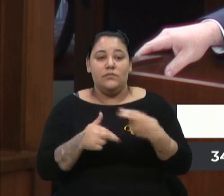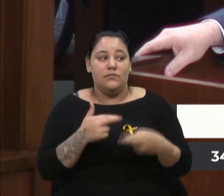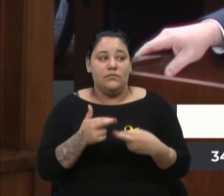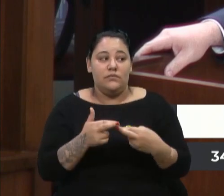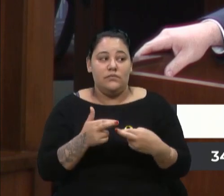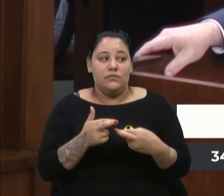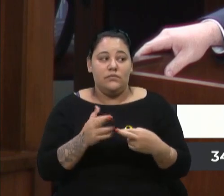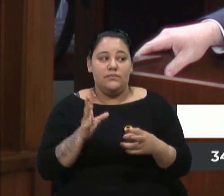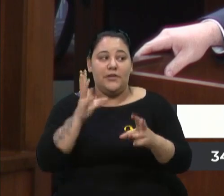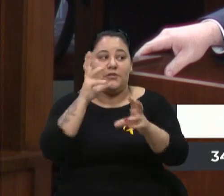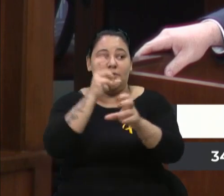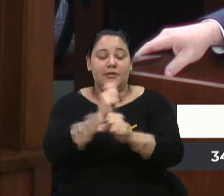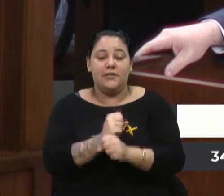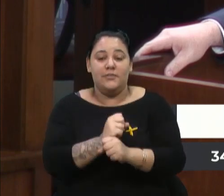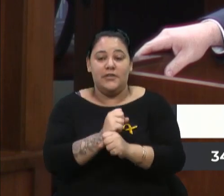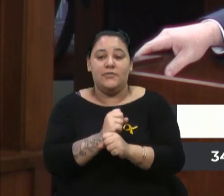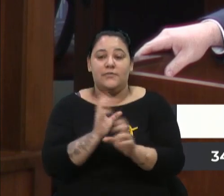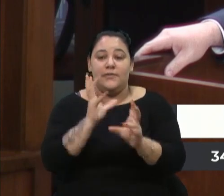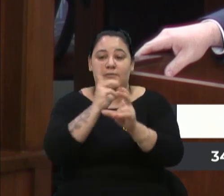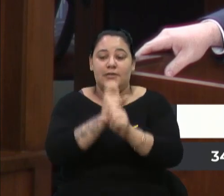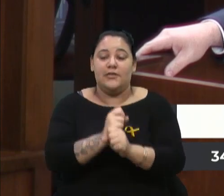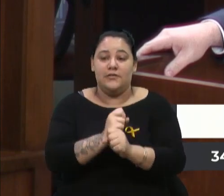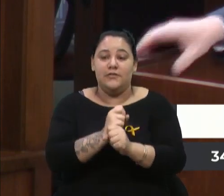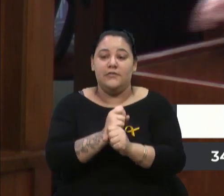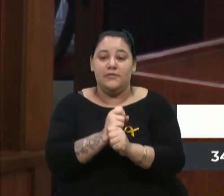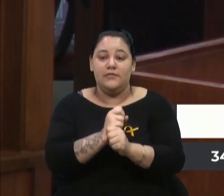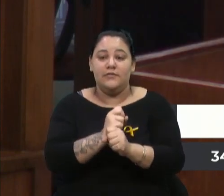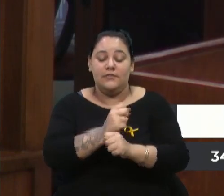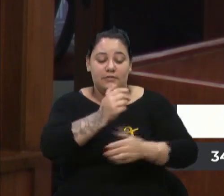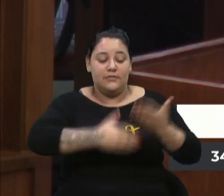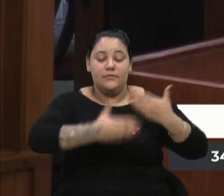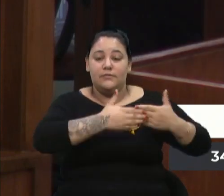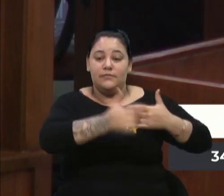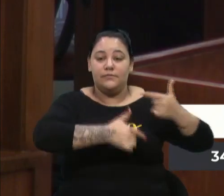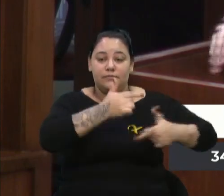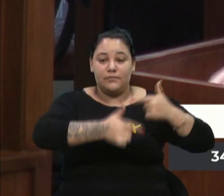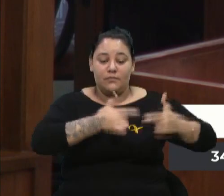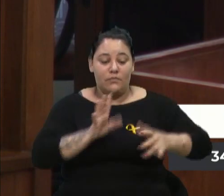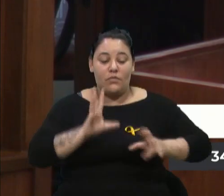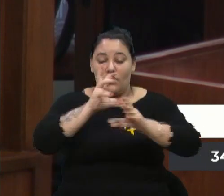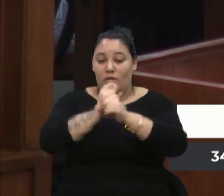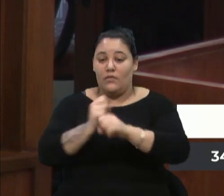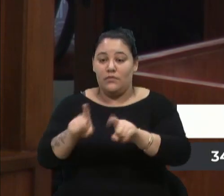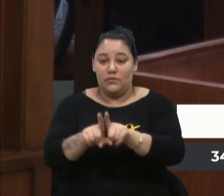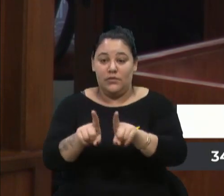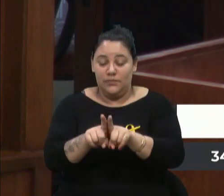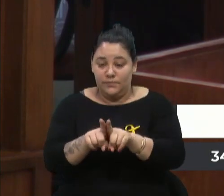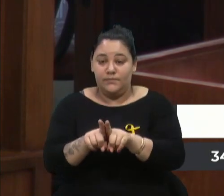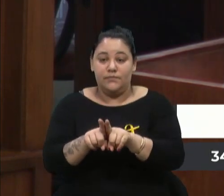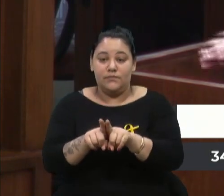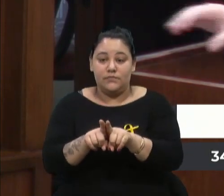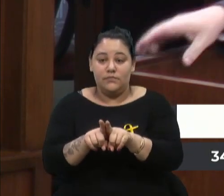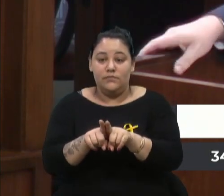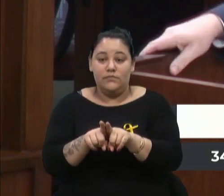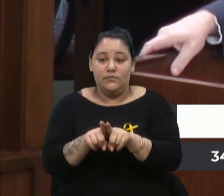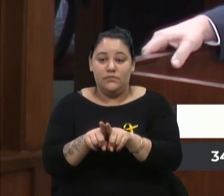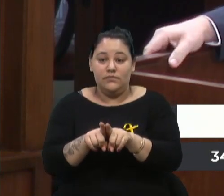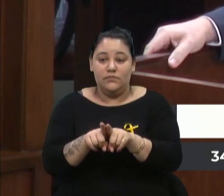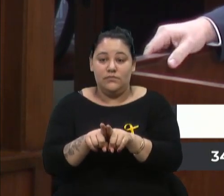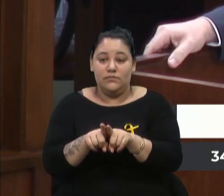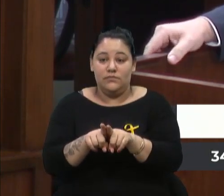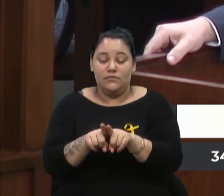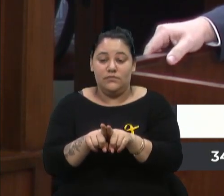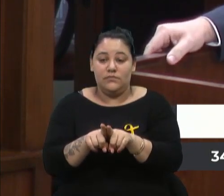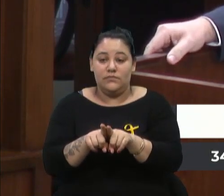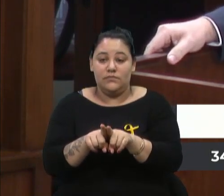e a todos que trabalham com os animais. Mas, então, dar